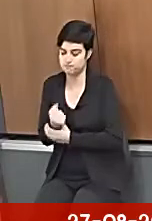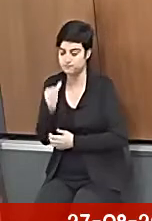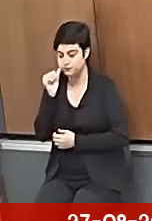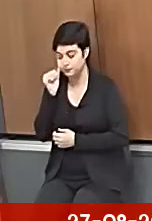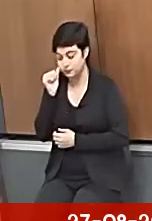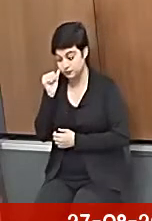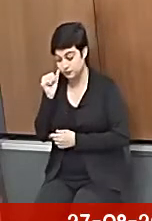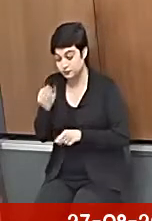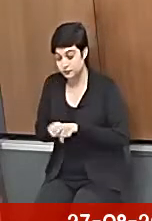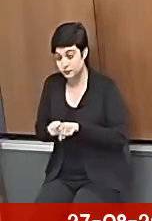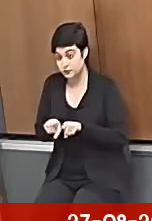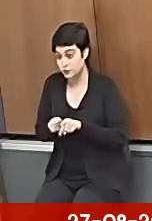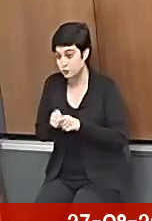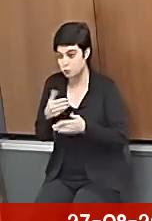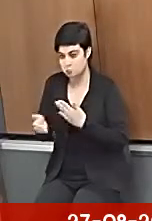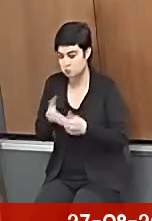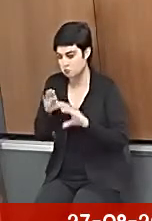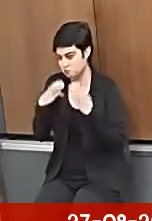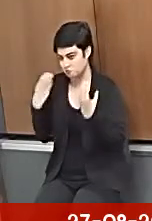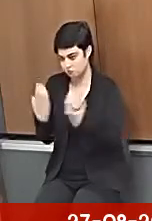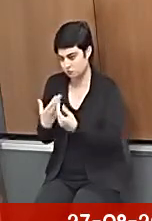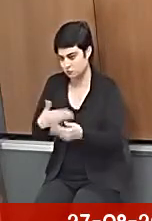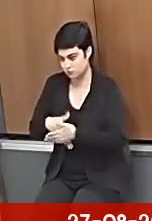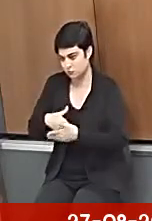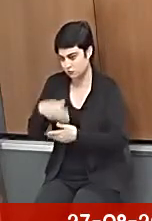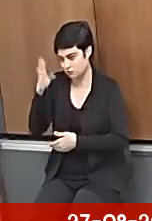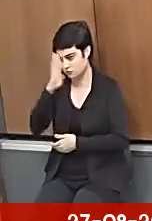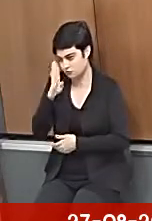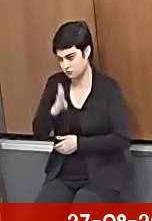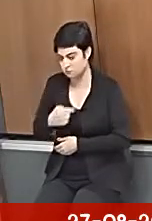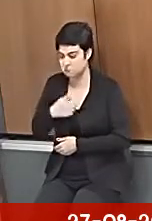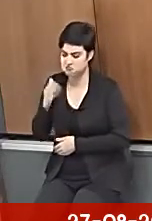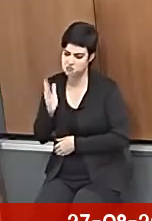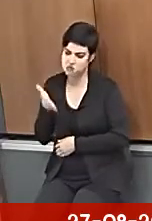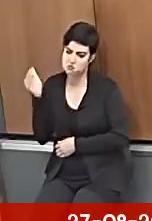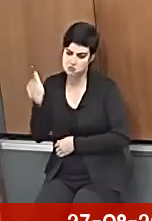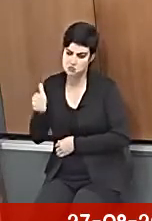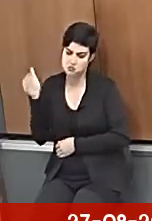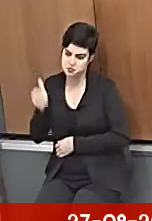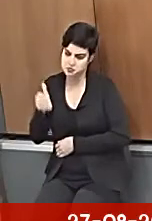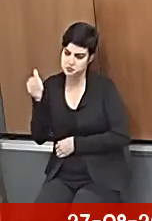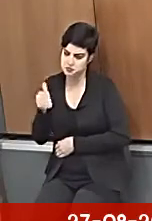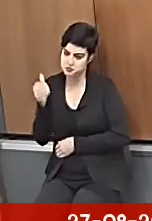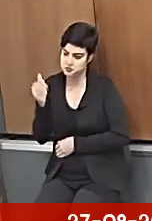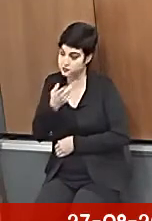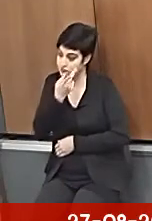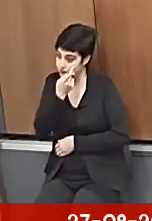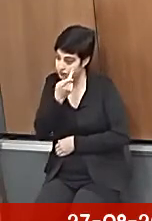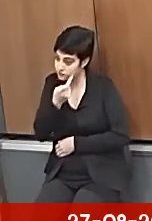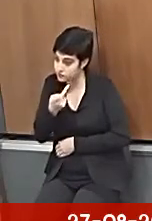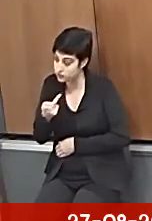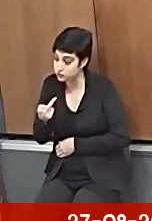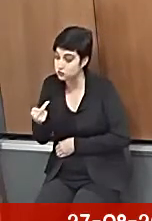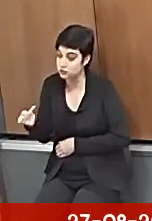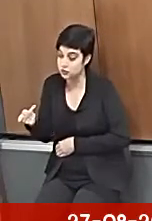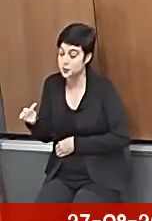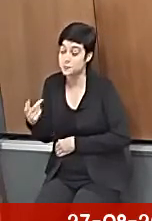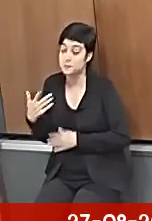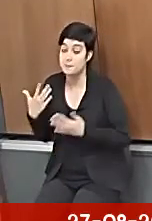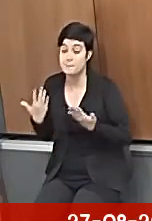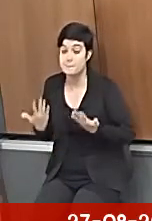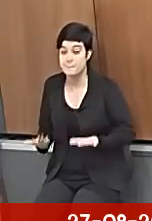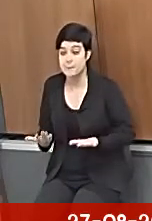nos estádios brasileiros eu já visitei muitos estádios do brasil e foram poucas as vezes não contei isso para os outros